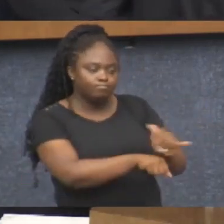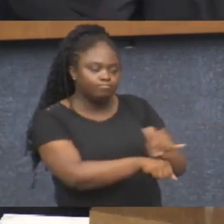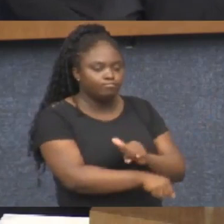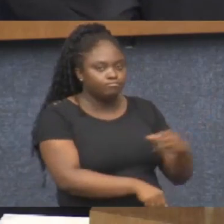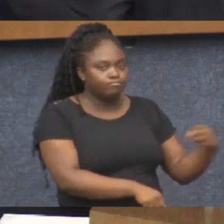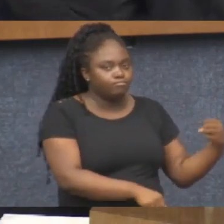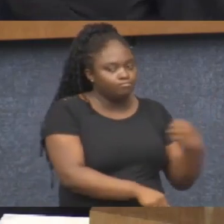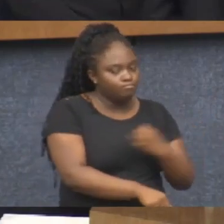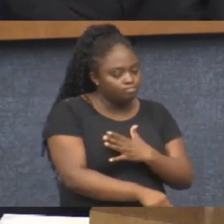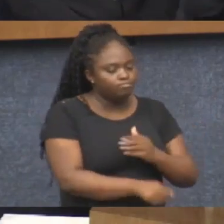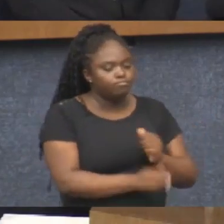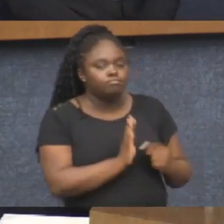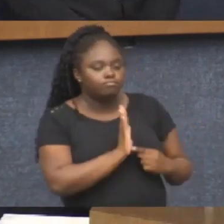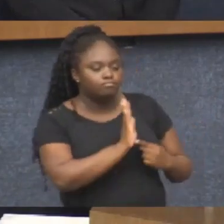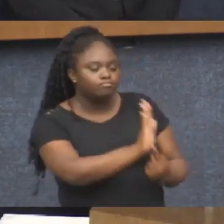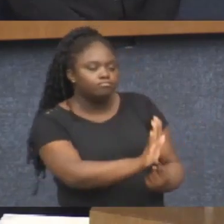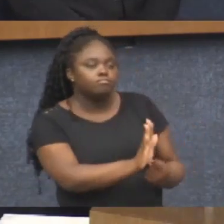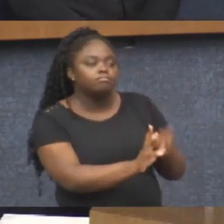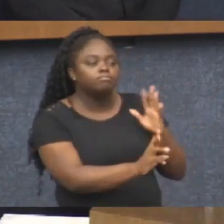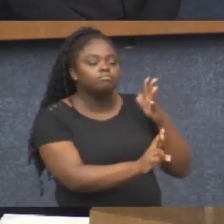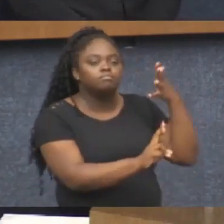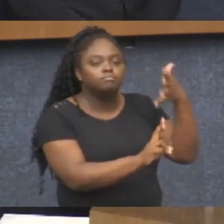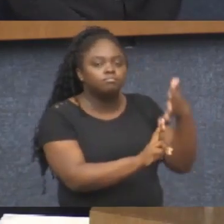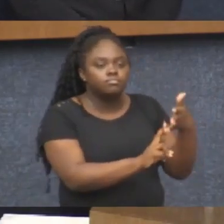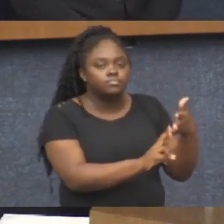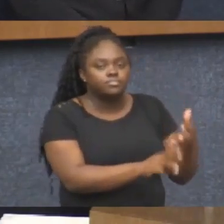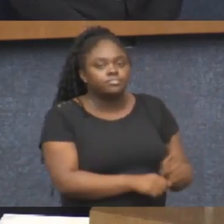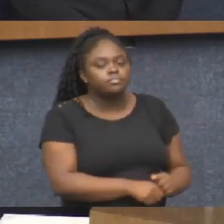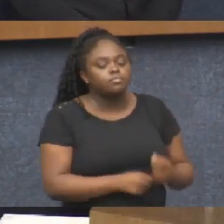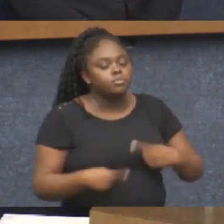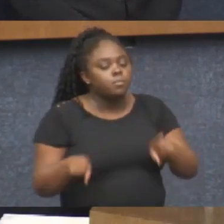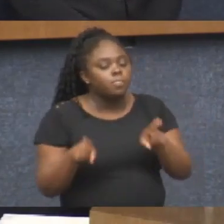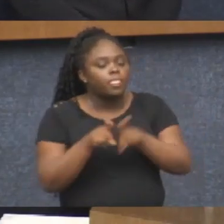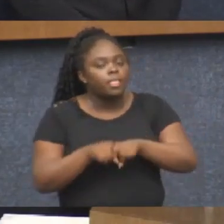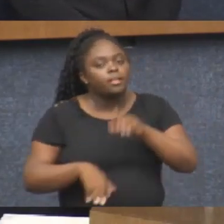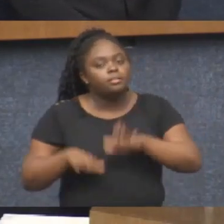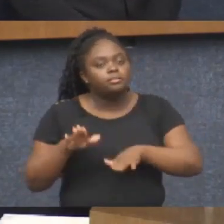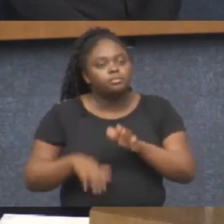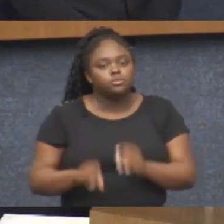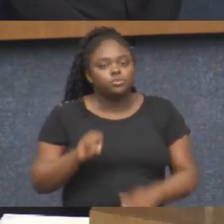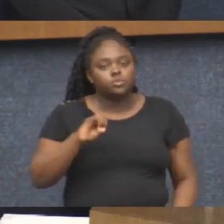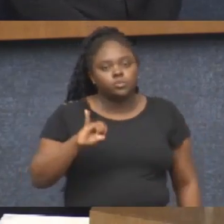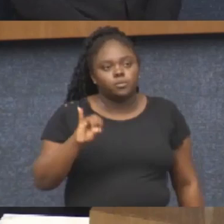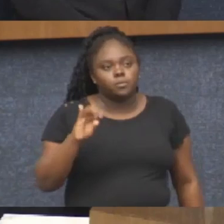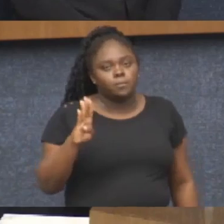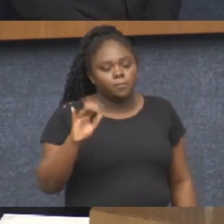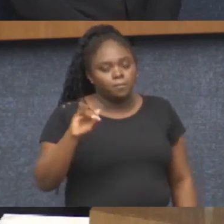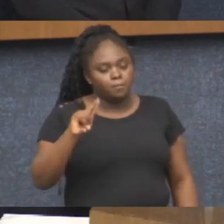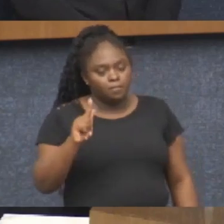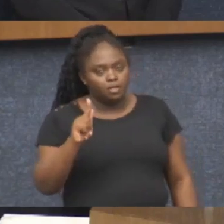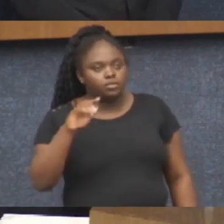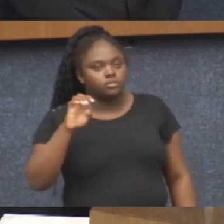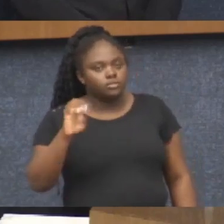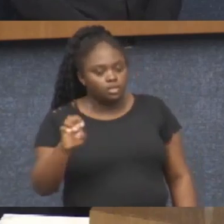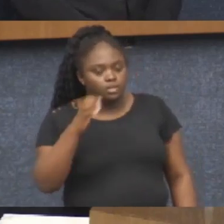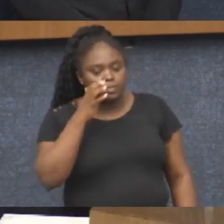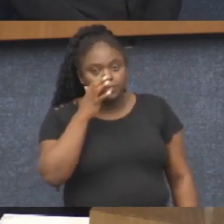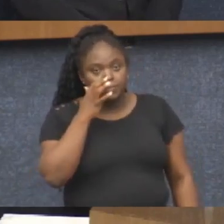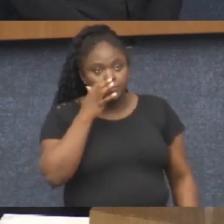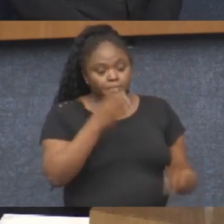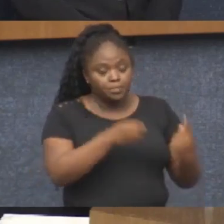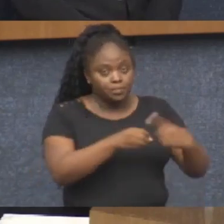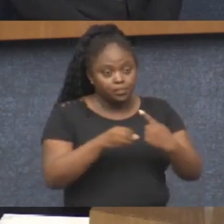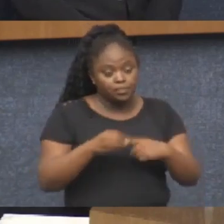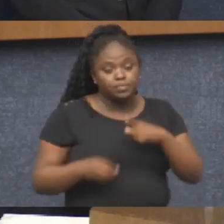estratégico, pautado no georreferenciamento, em parceria em alguns momentos junto com o IBGE. Nossa cidade foi toda mapeada